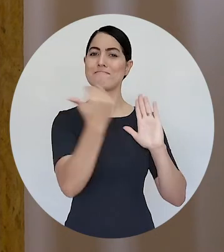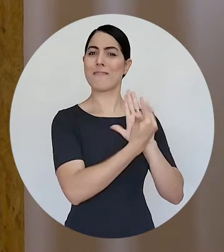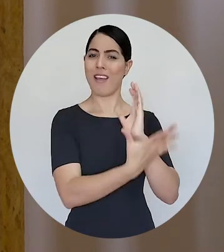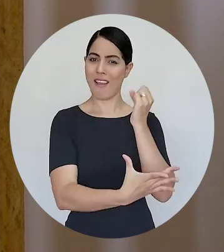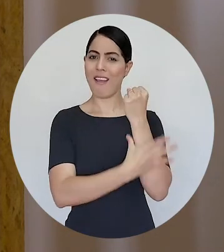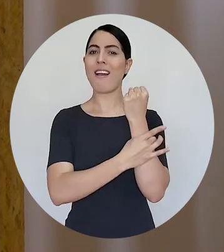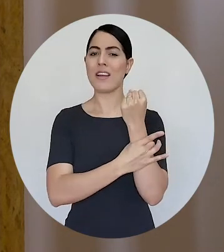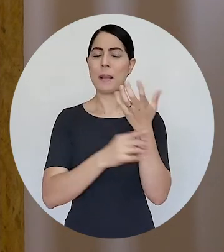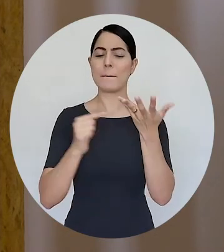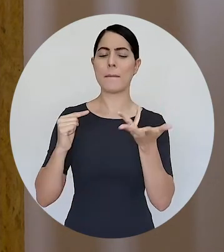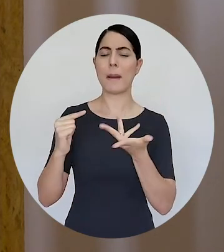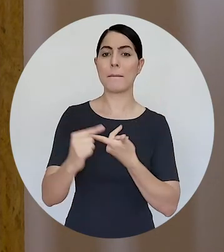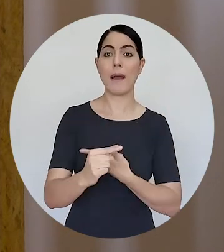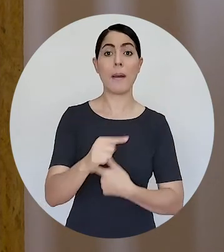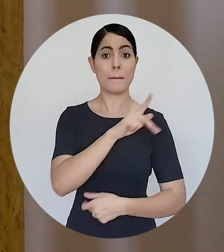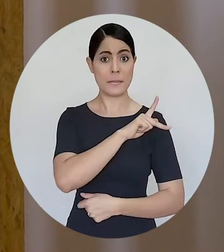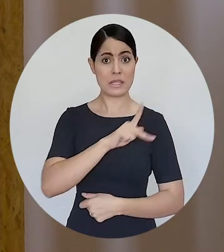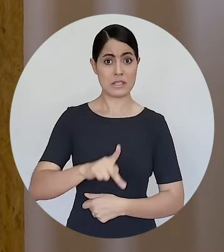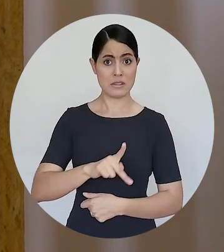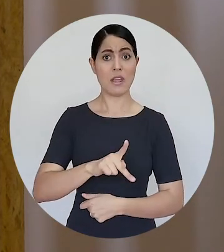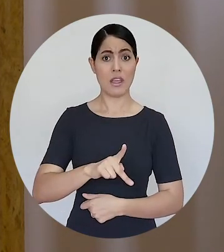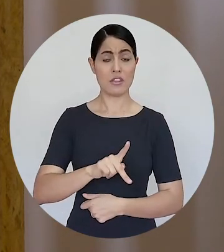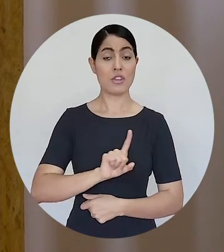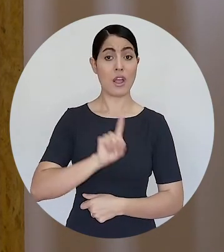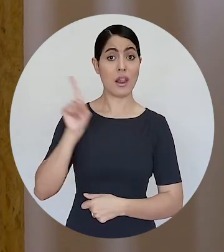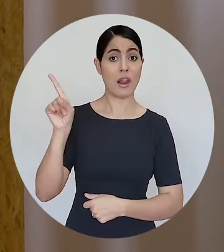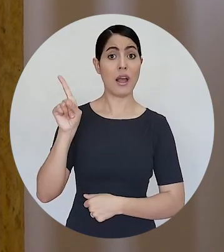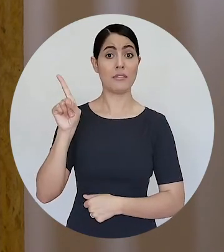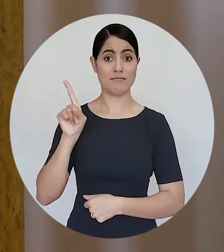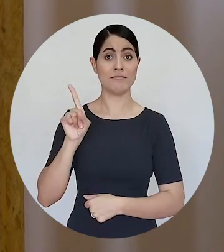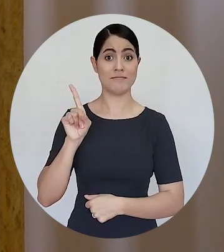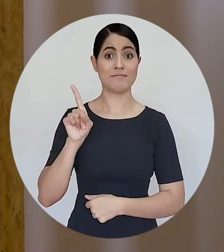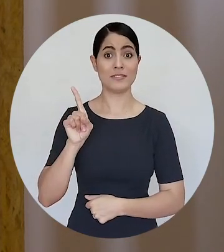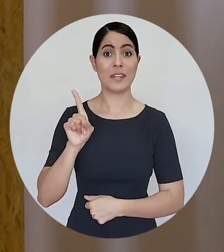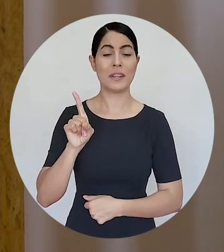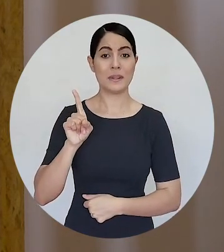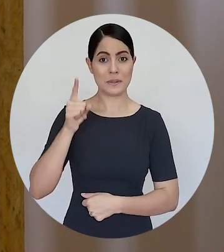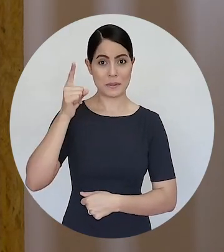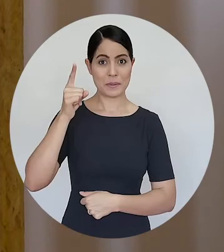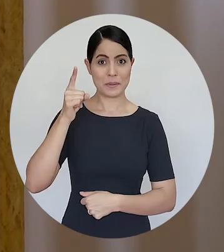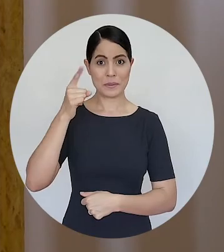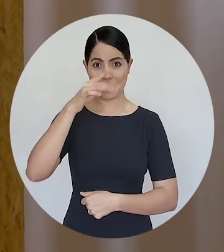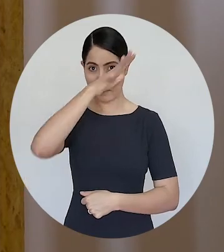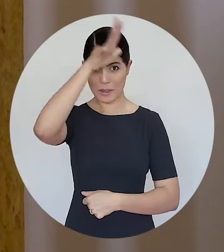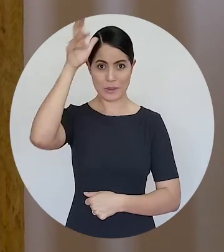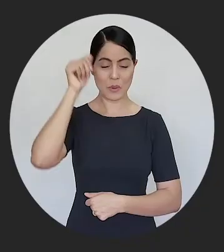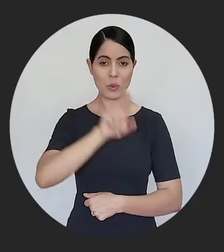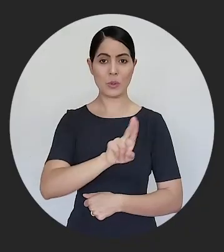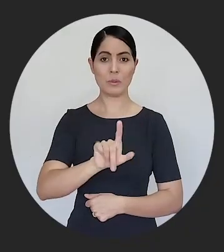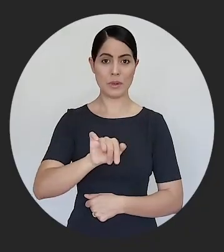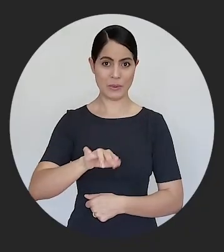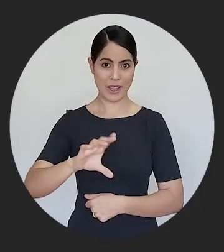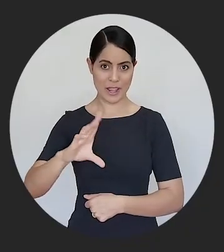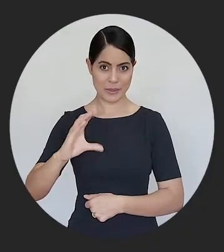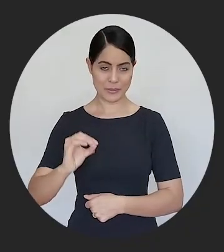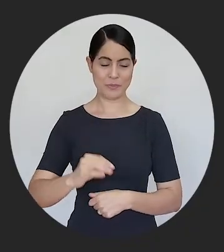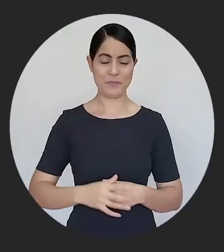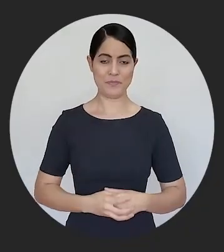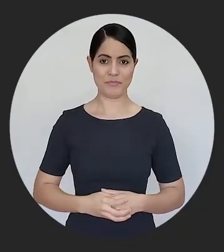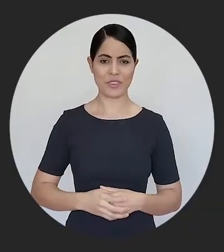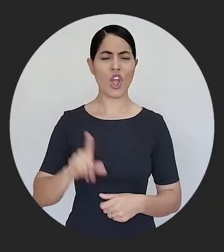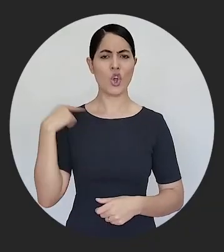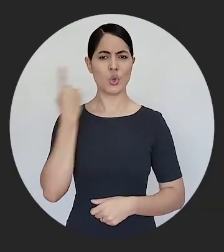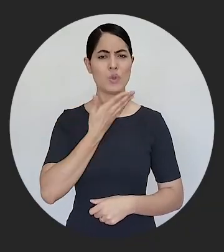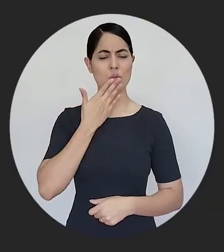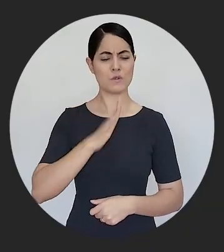Federal Brasileira também foram analisadas pelo presidente da OAB em Mato Grosso, Leonardo Campos. O nosso